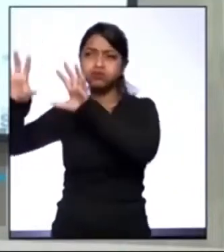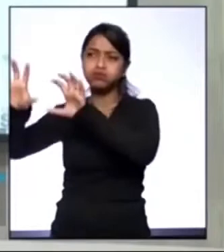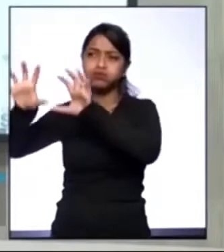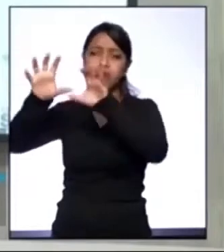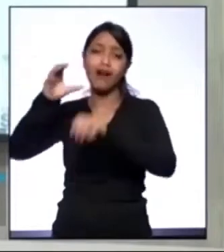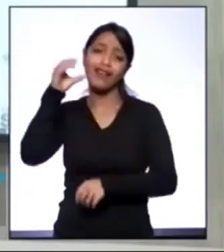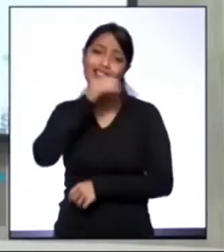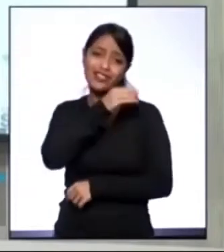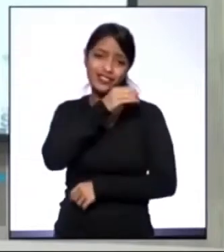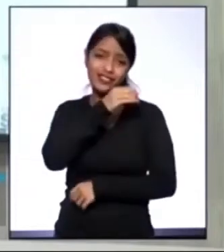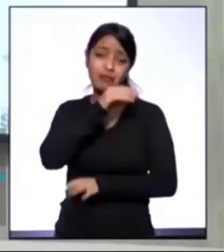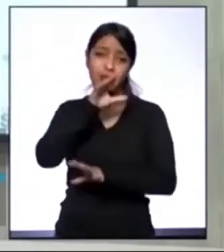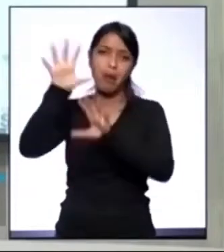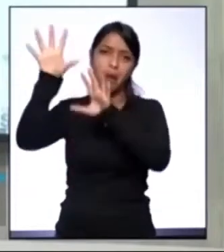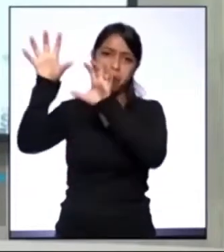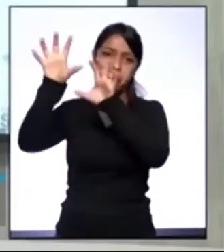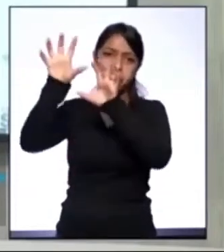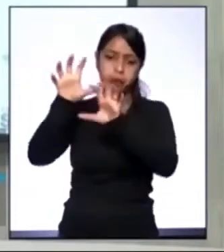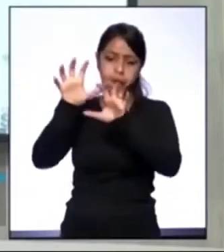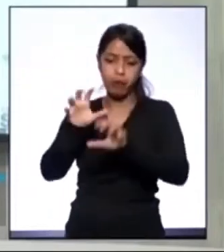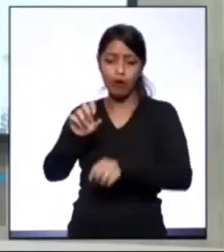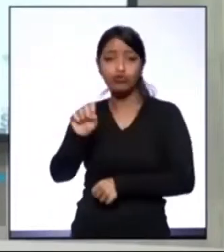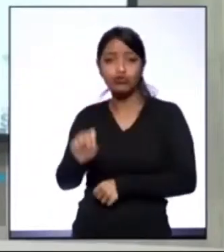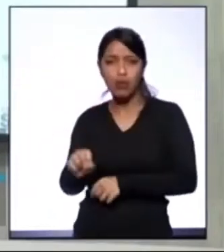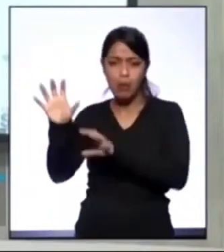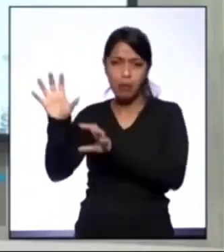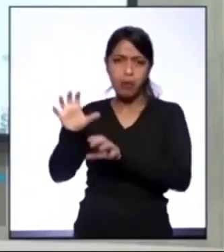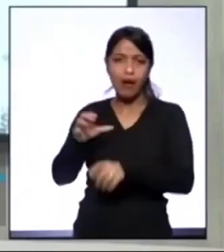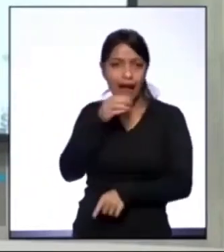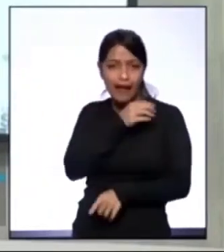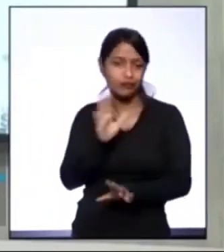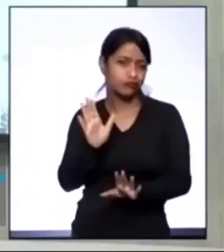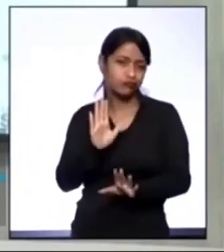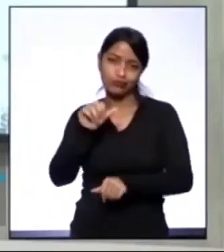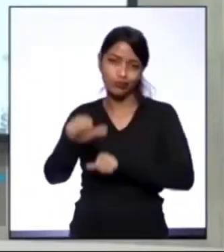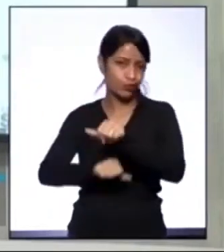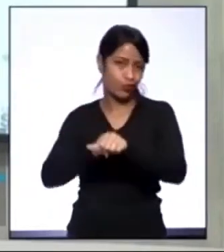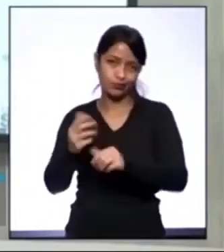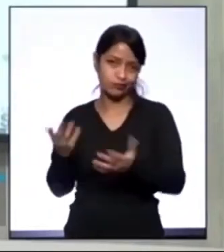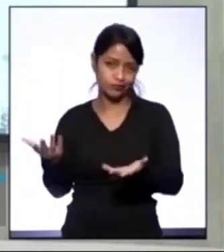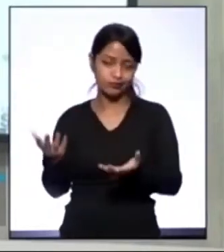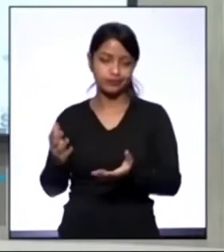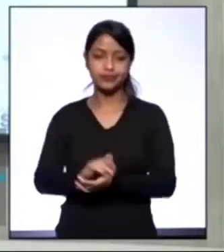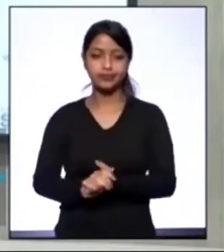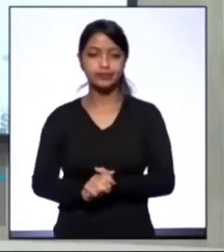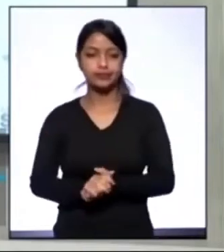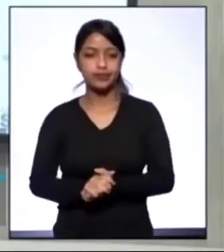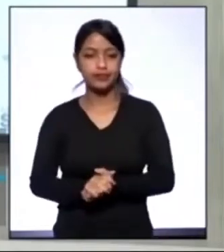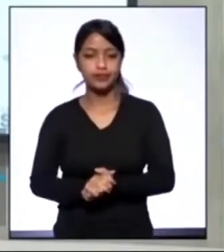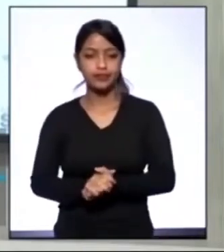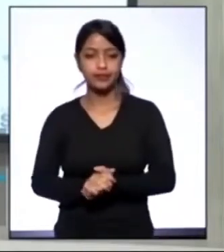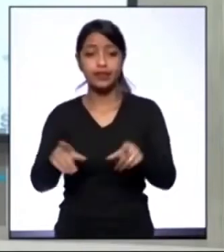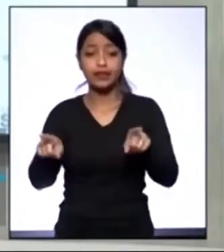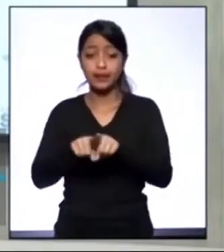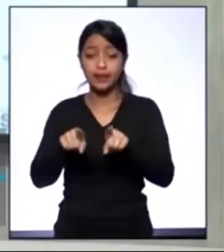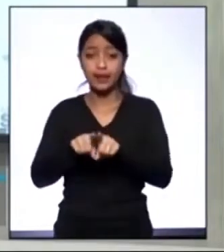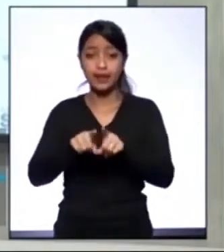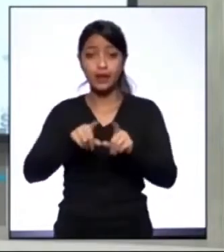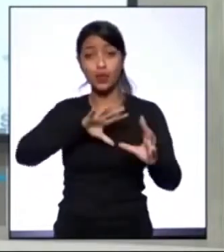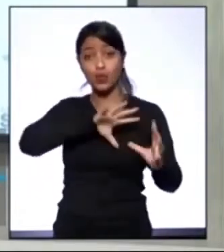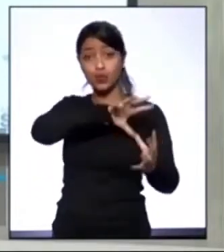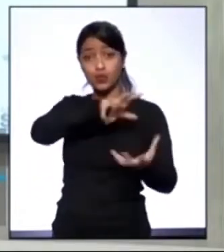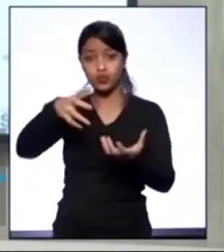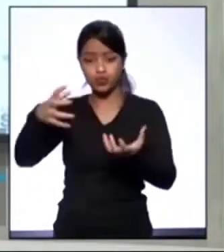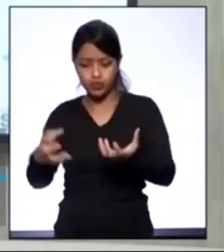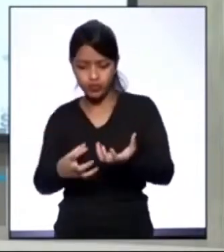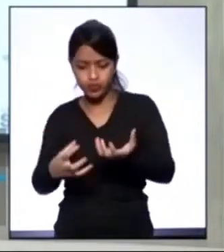chega com toda essa temperatura. Então não são as correntes marítimas e não tem a ver com a continentalidade ou